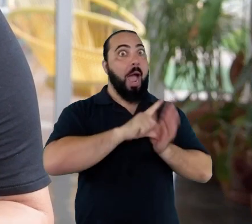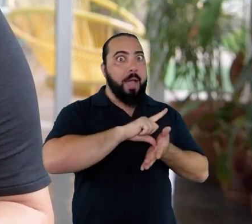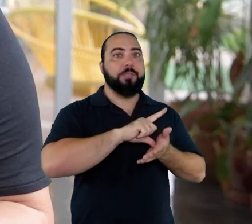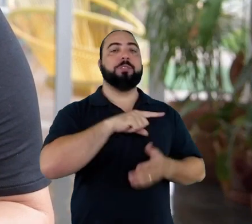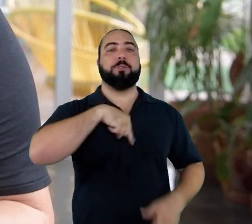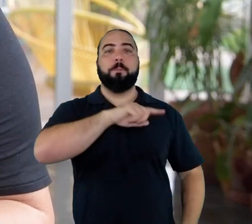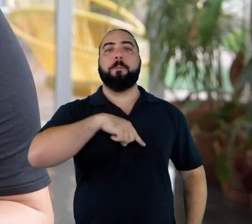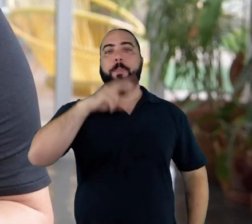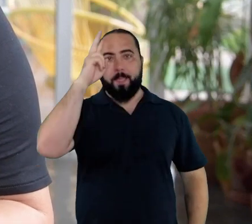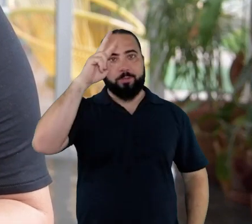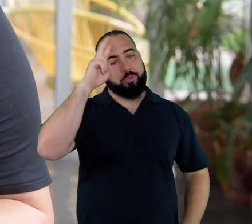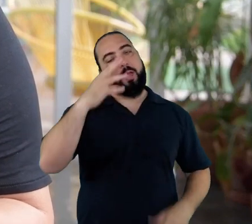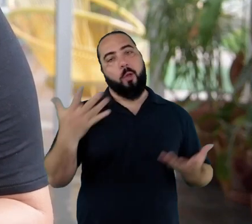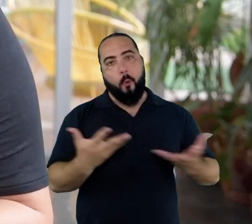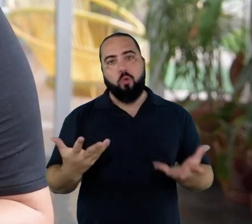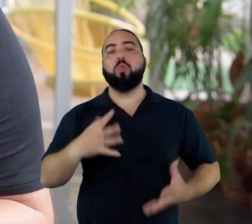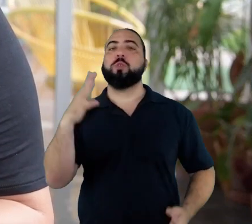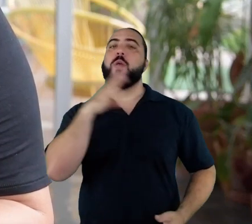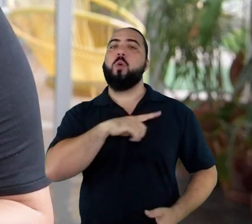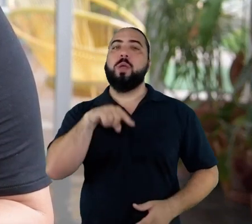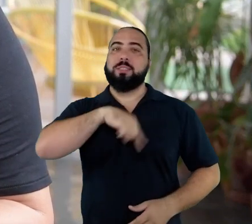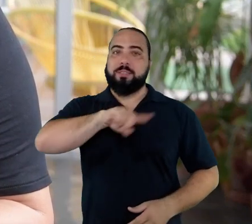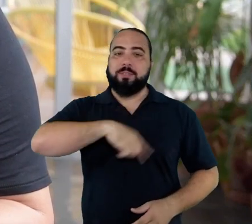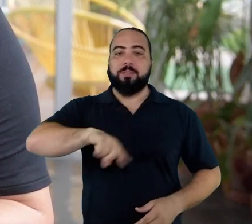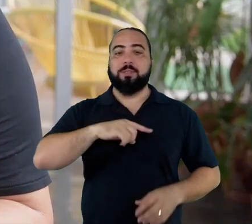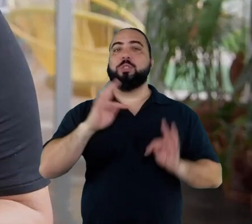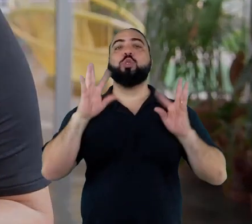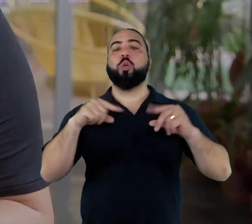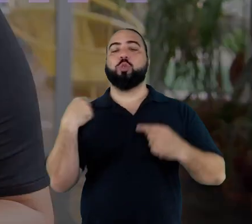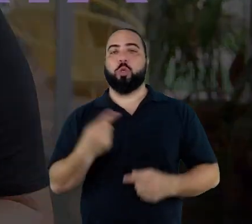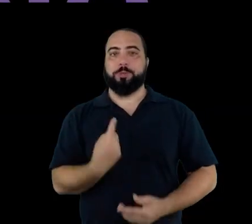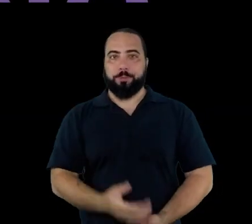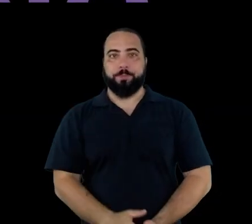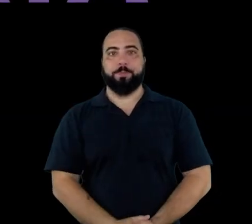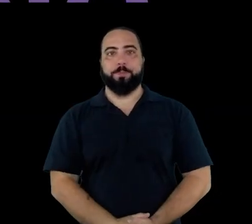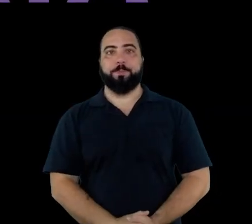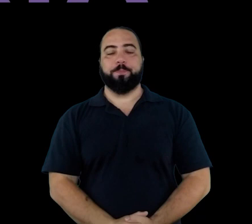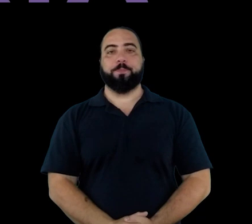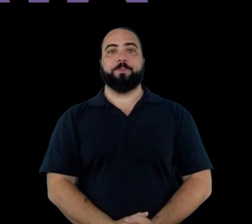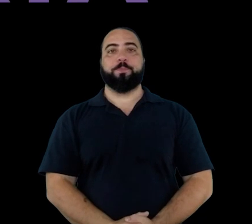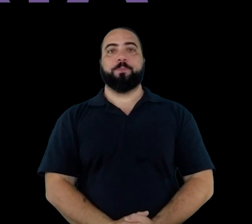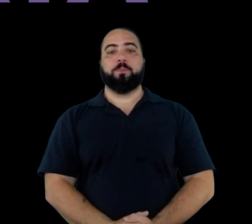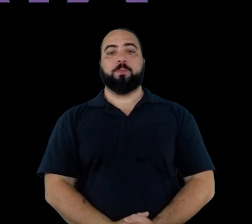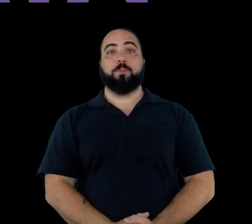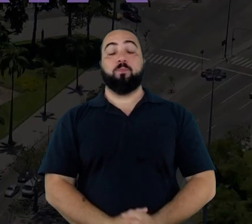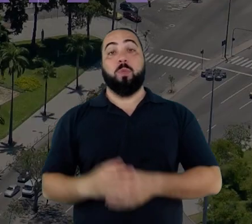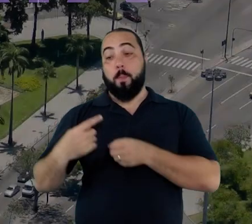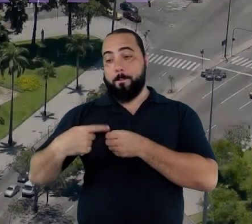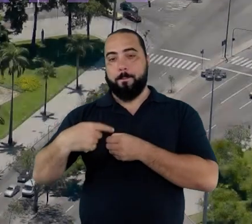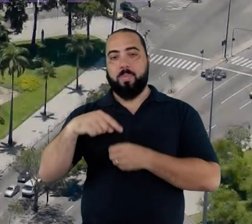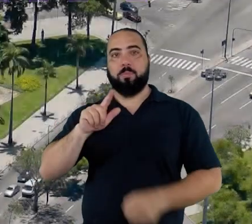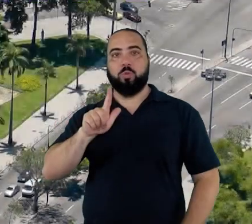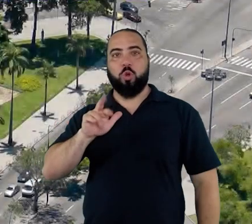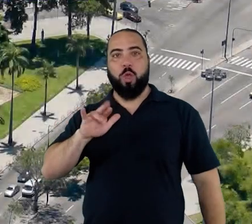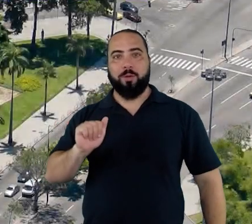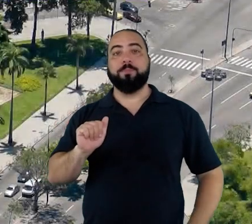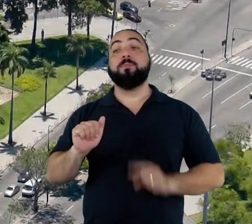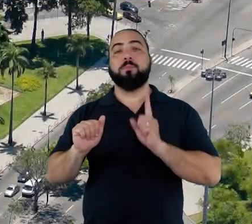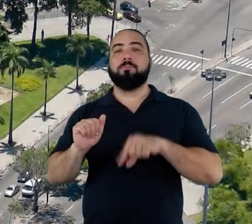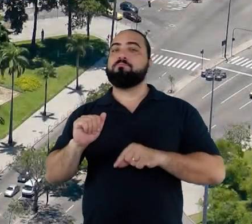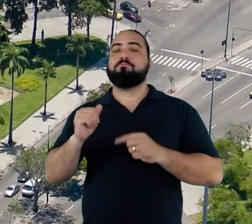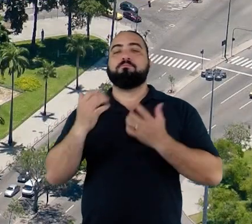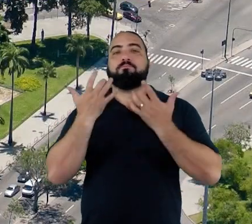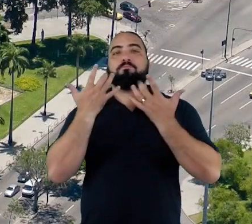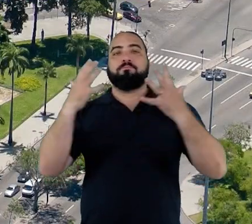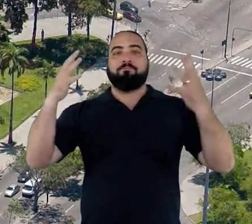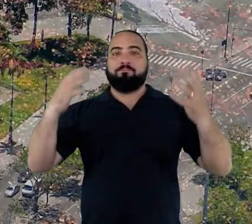dessa história que hoje é reconhecida por todo... O território e a história. O bairro da Glória é uma joia da cidade.